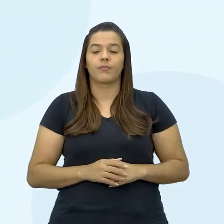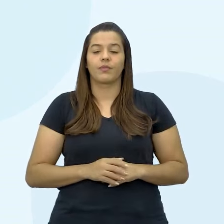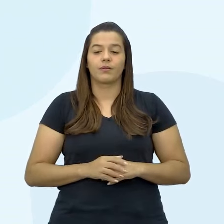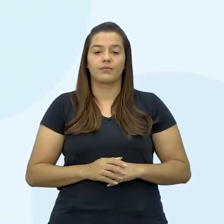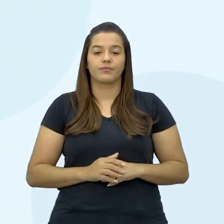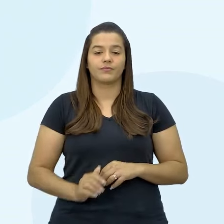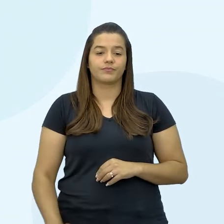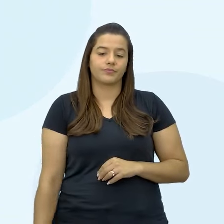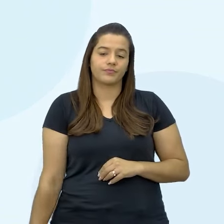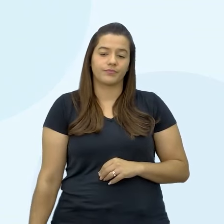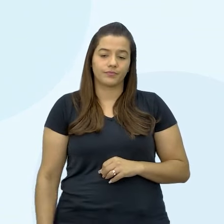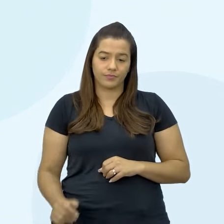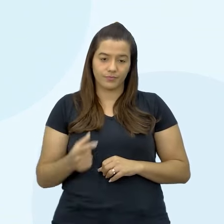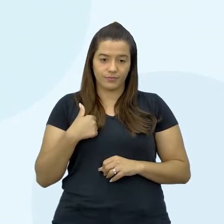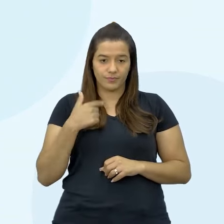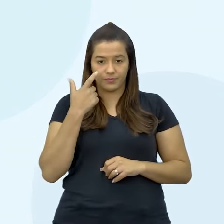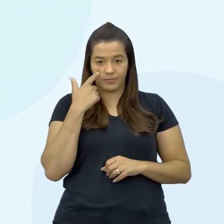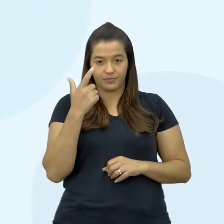gente olha...